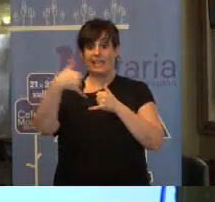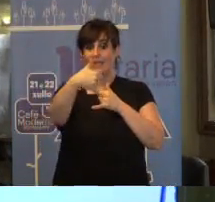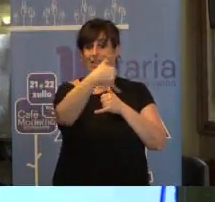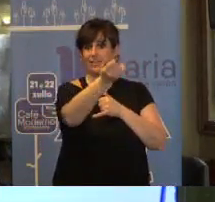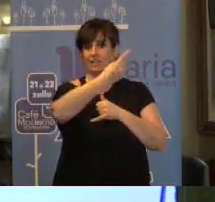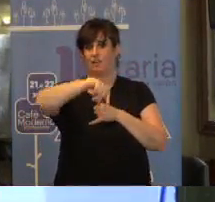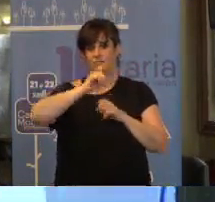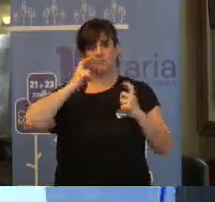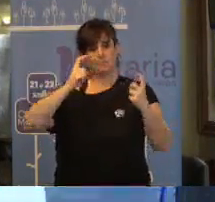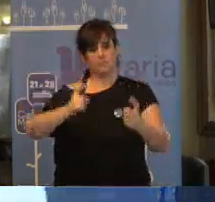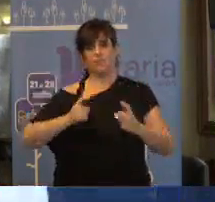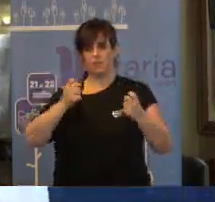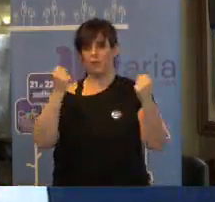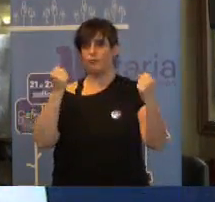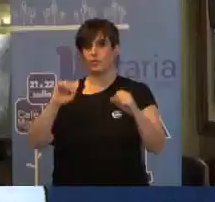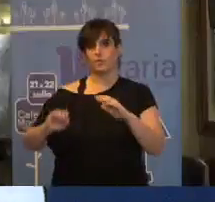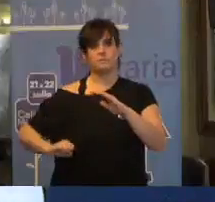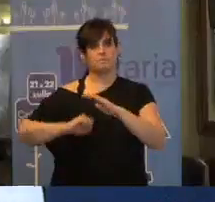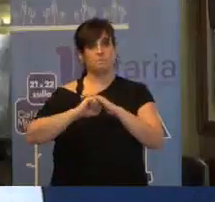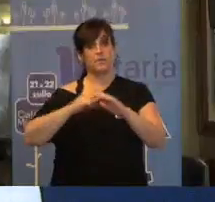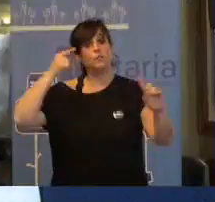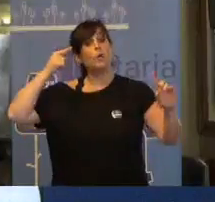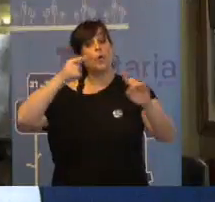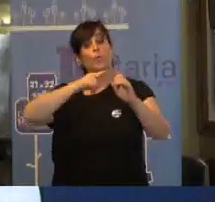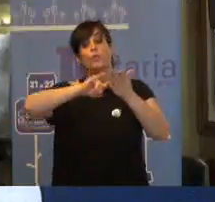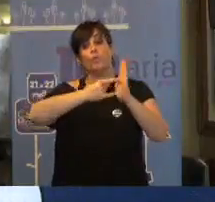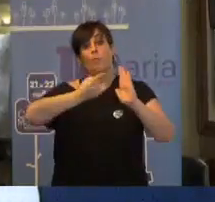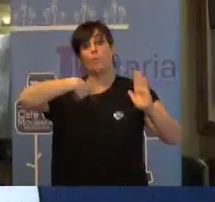para contrastar o noso proxecto.